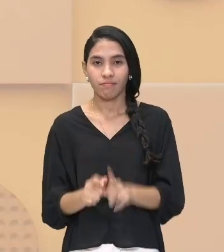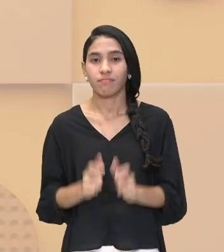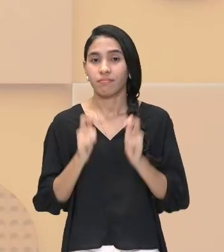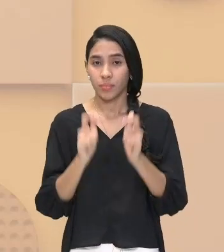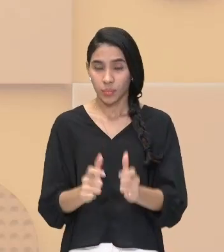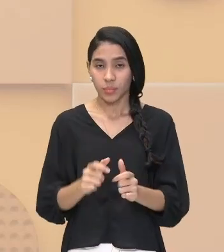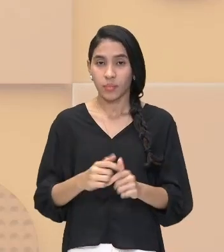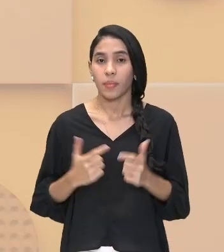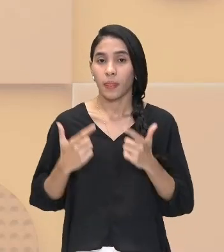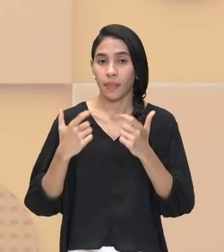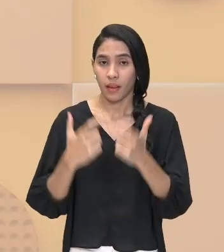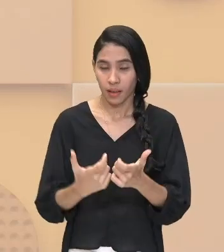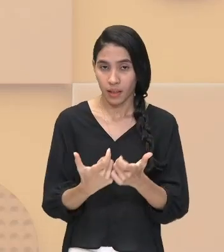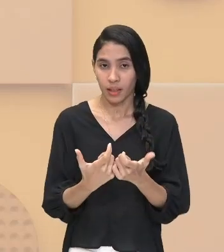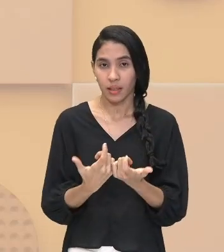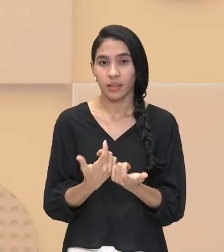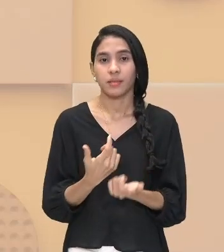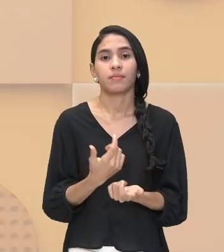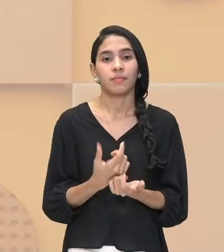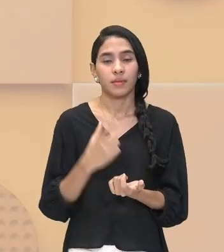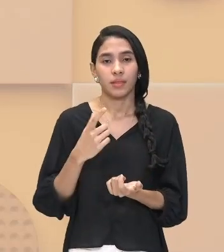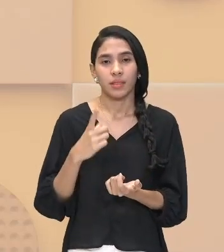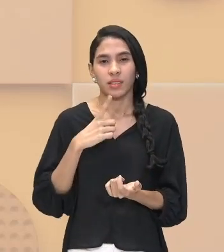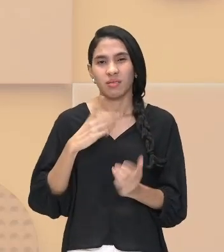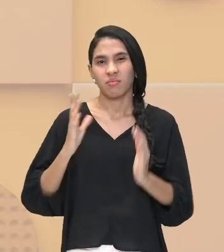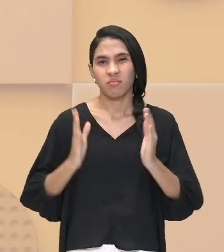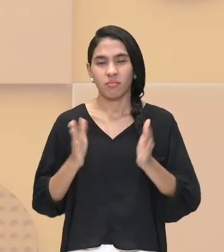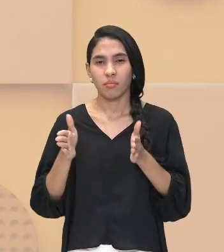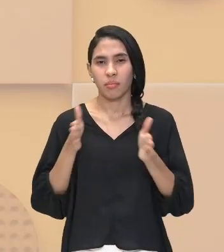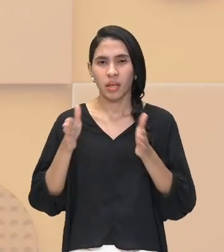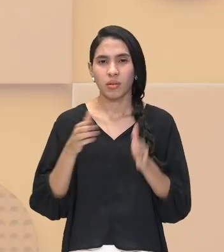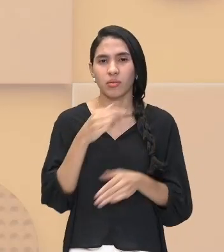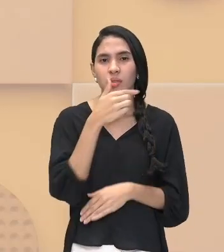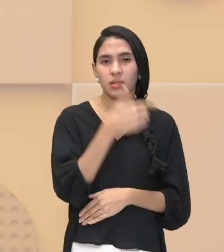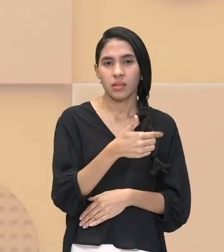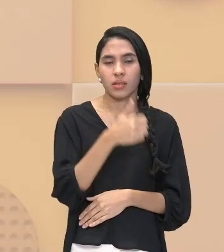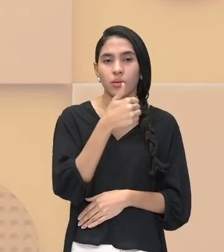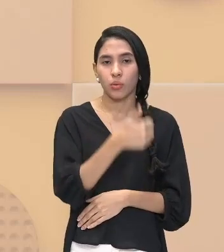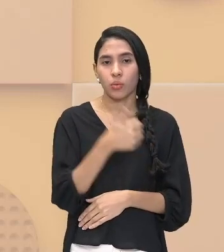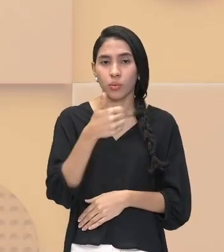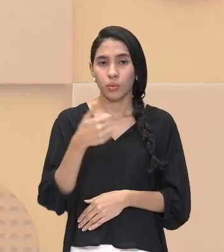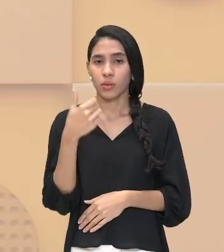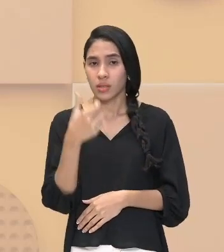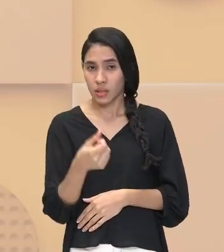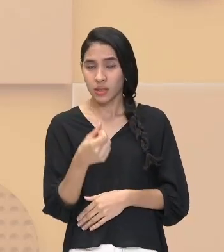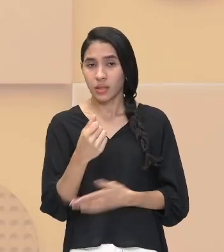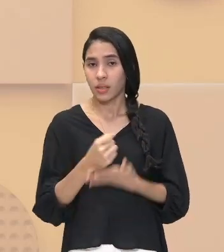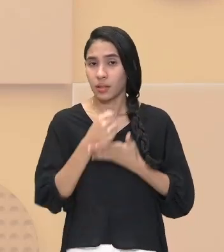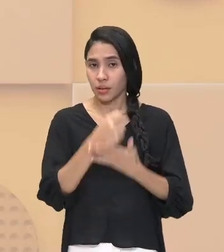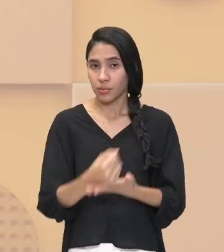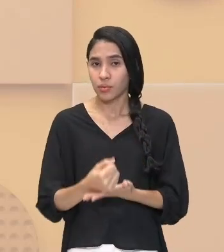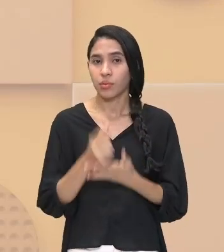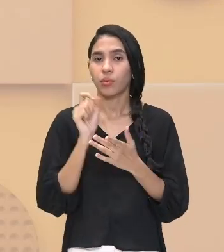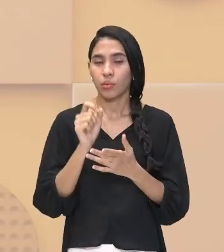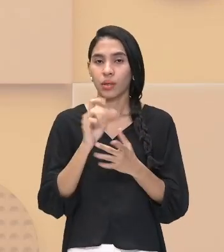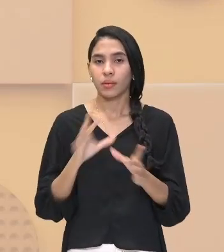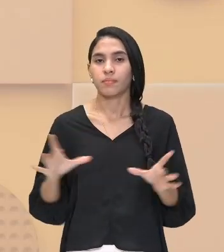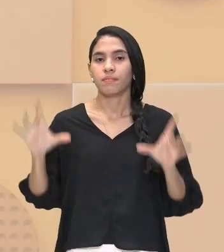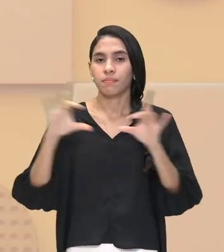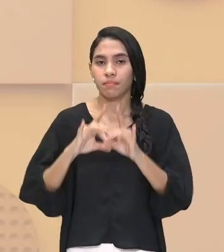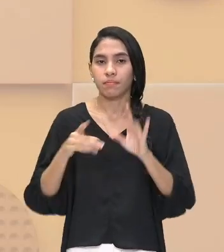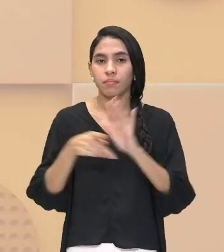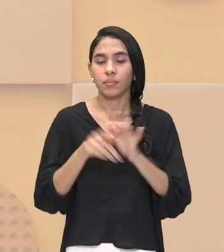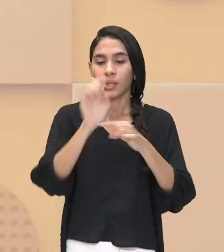Essa guerra, que na verdade durou 116 anos, ela foi uma guerra que ajudou a consolidar o